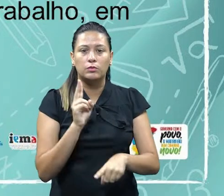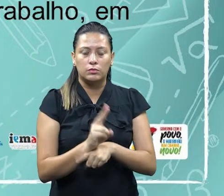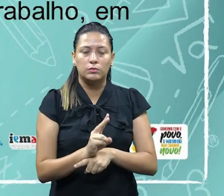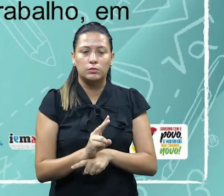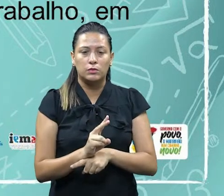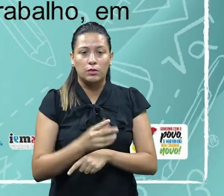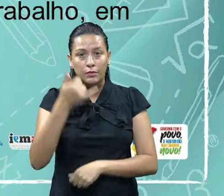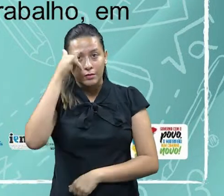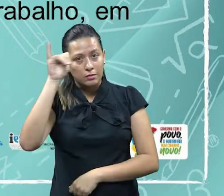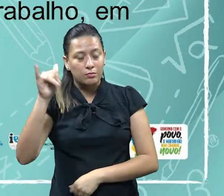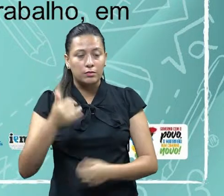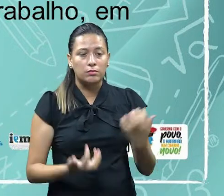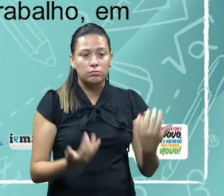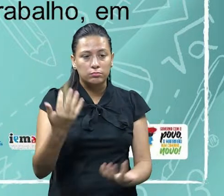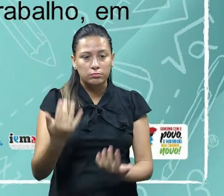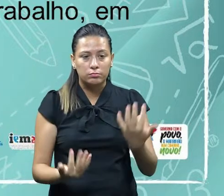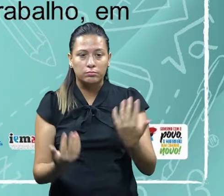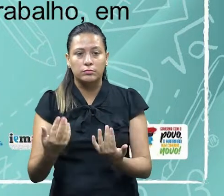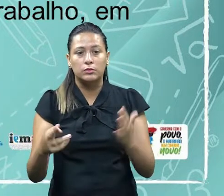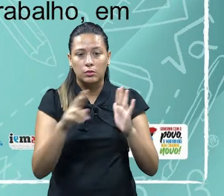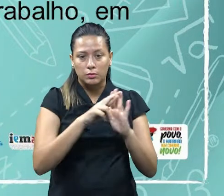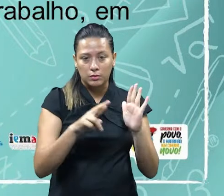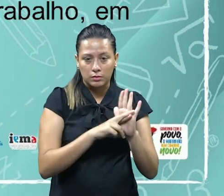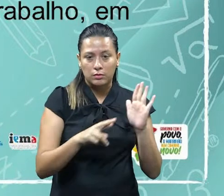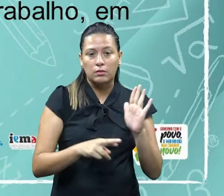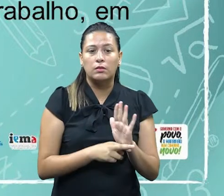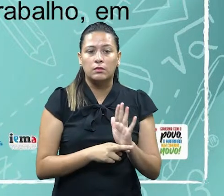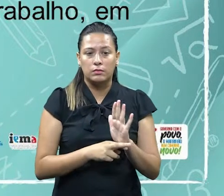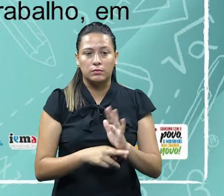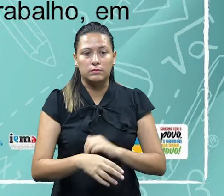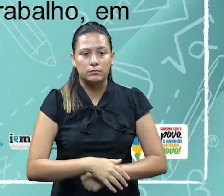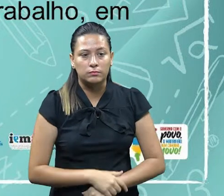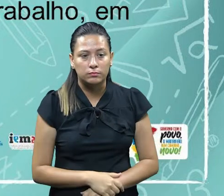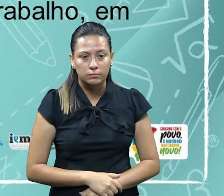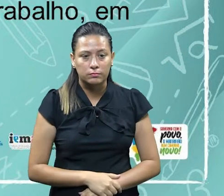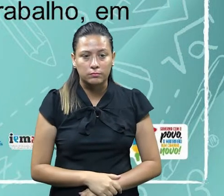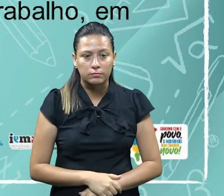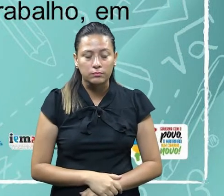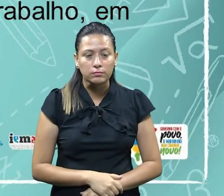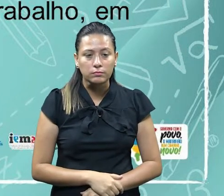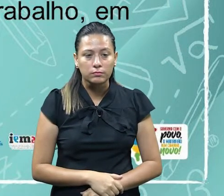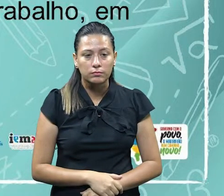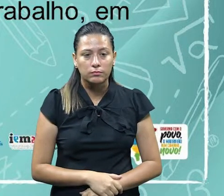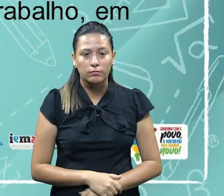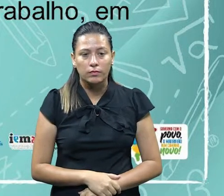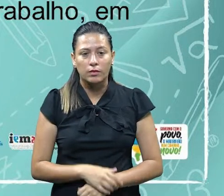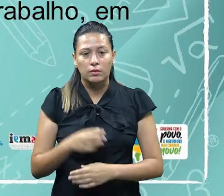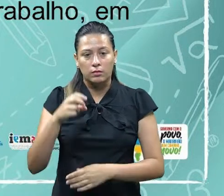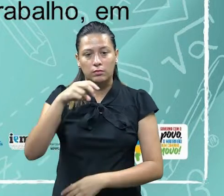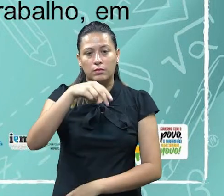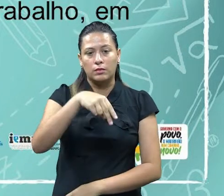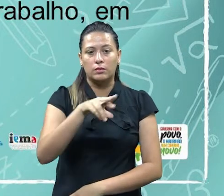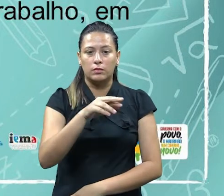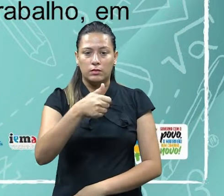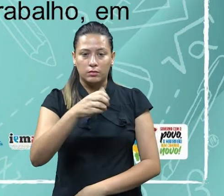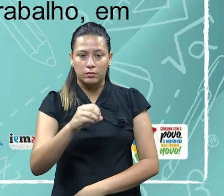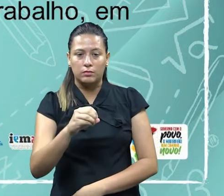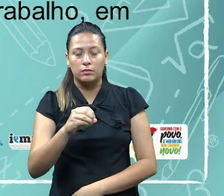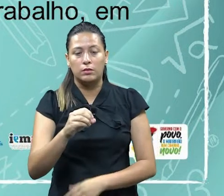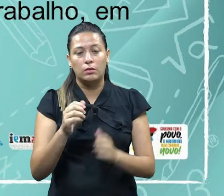e combate a incêndios. Lado a lado com a NR10 está a NR23. Essa